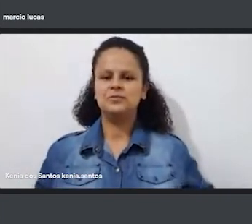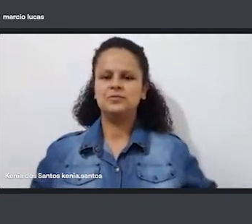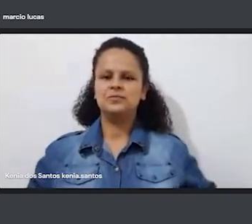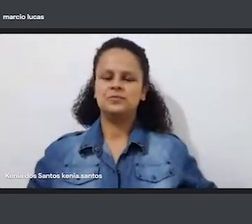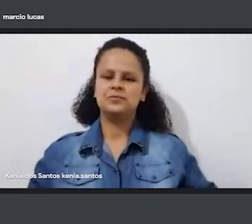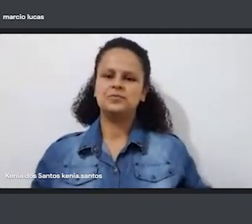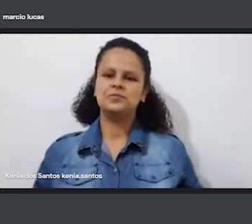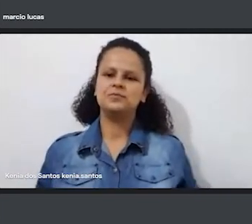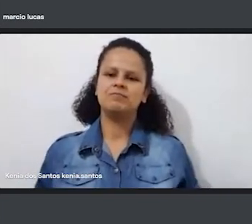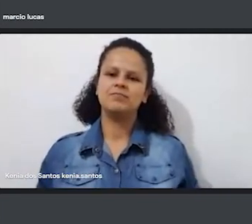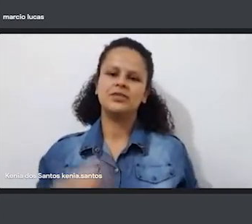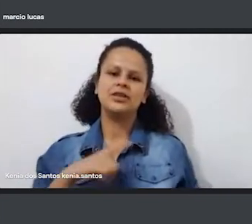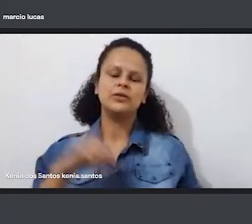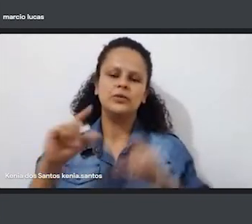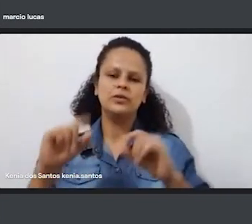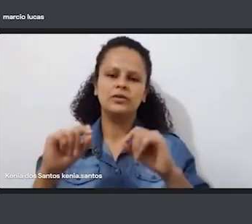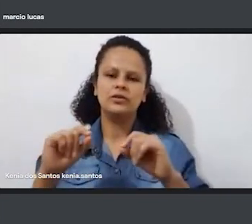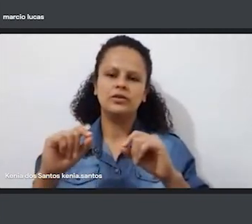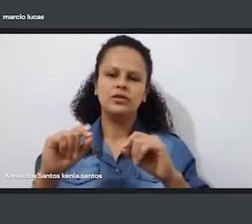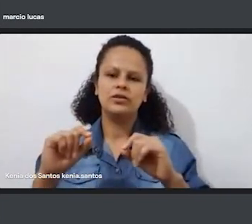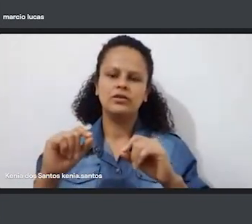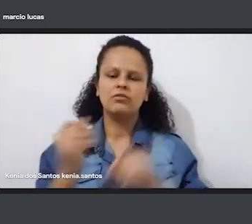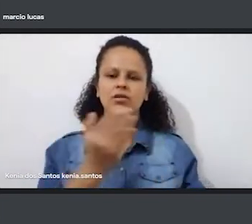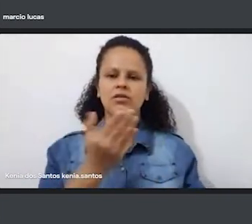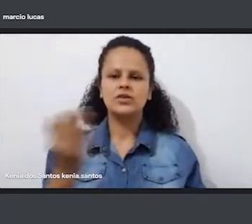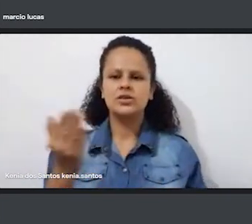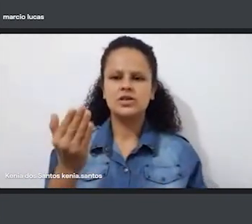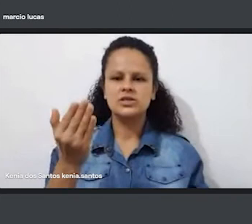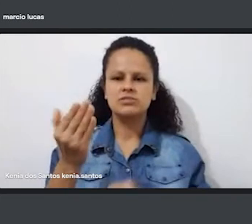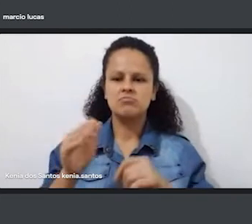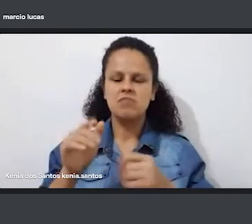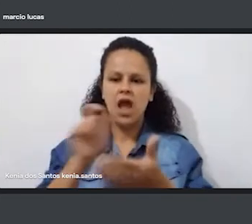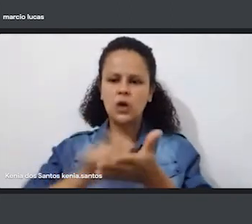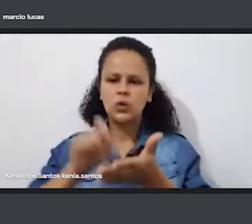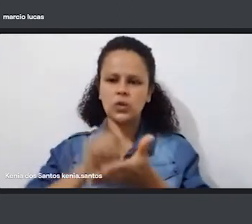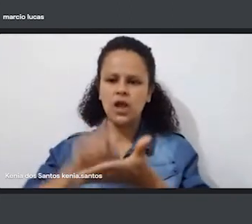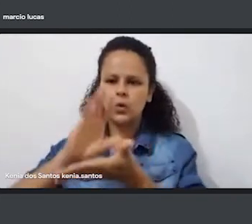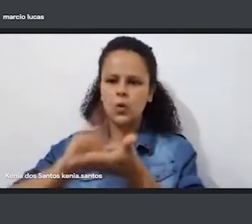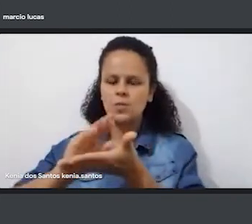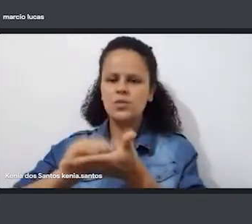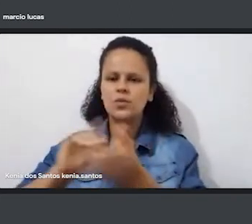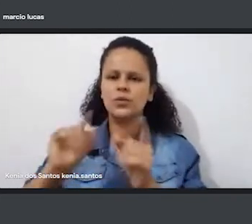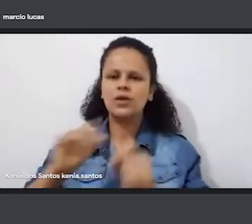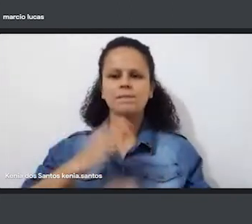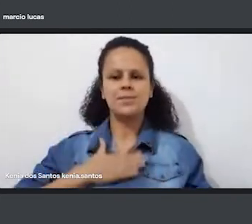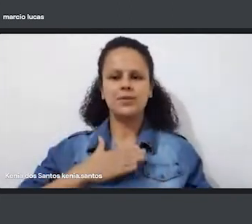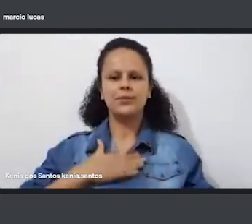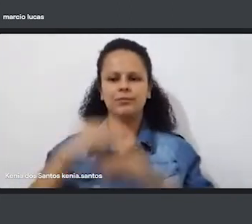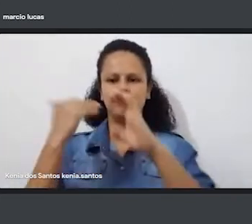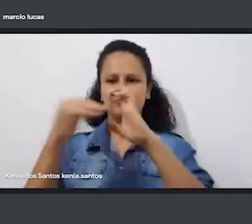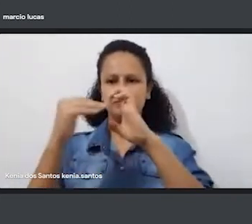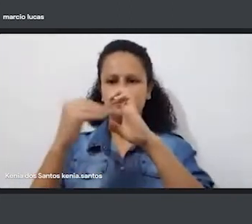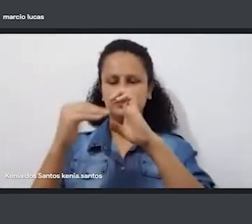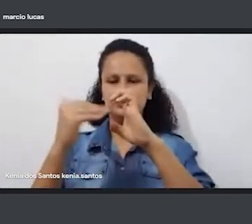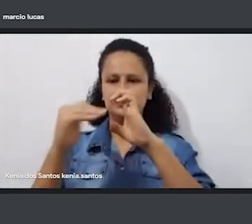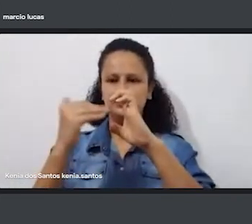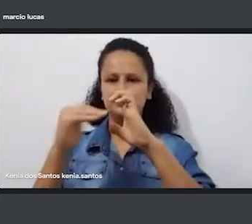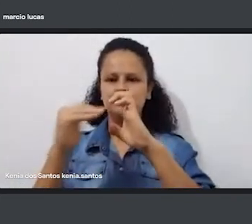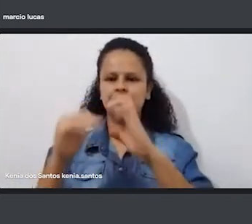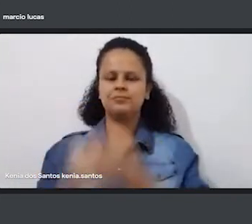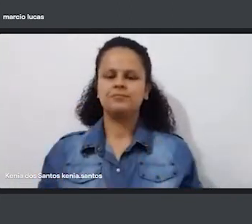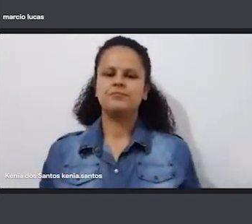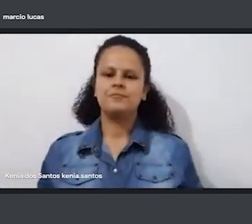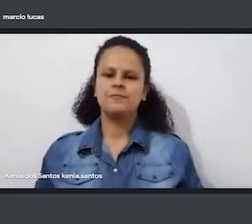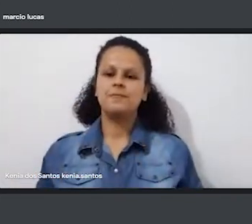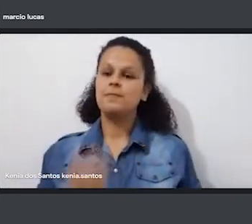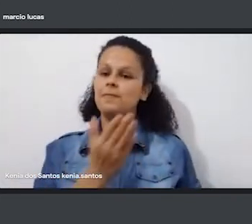Tem aqui não sei se vocês anotaram, o meu e-mail. Aí,